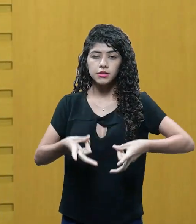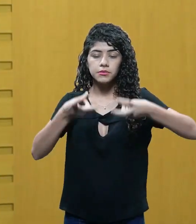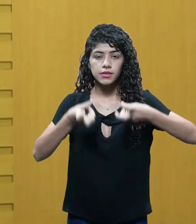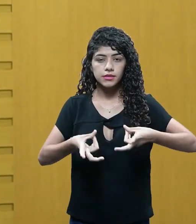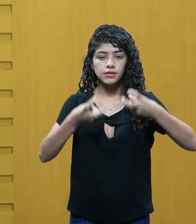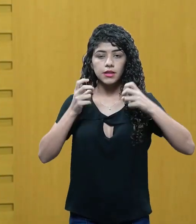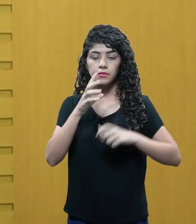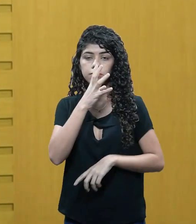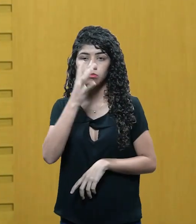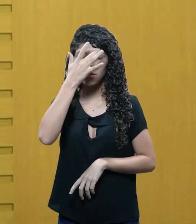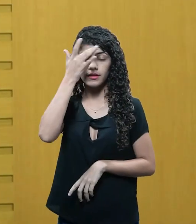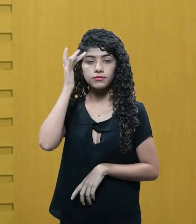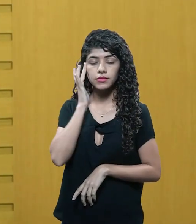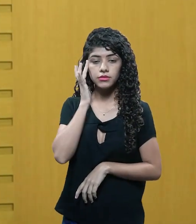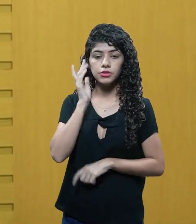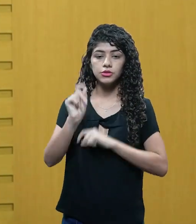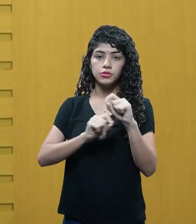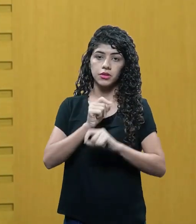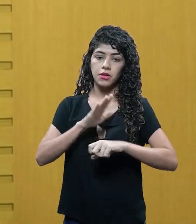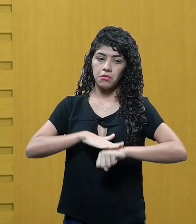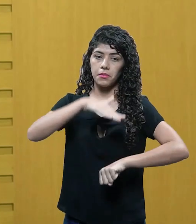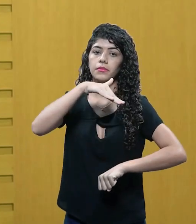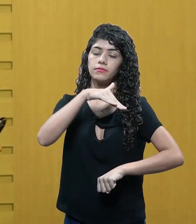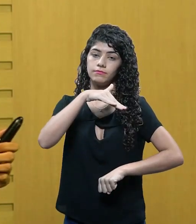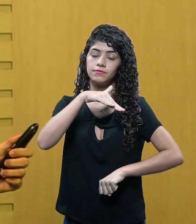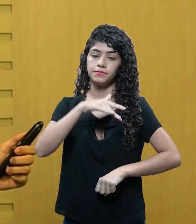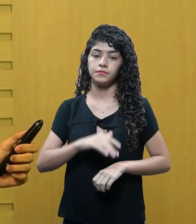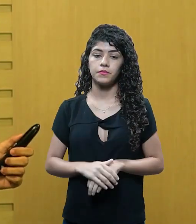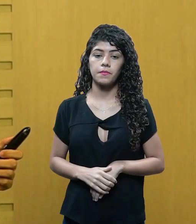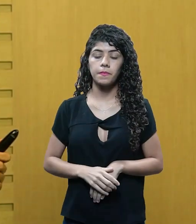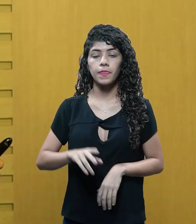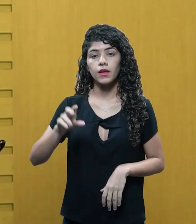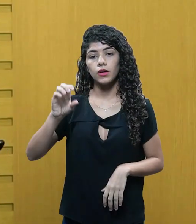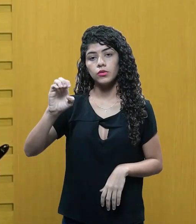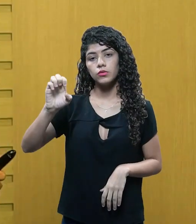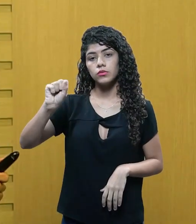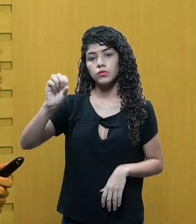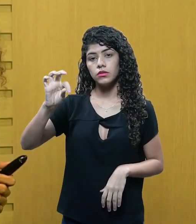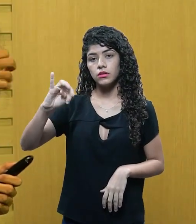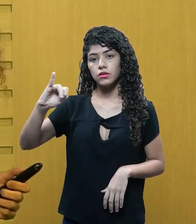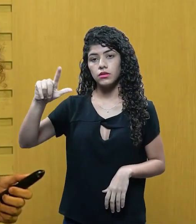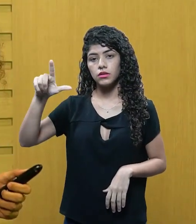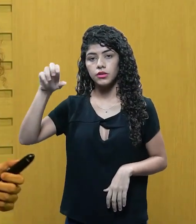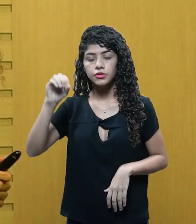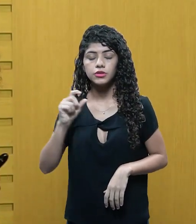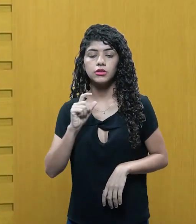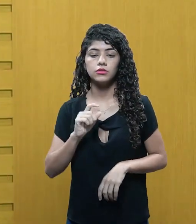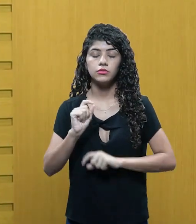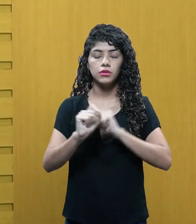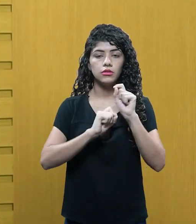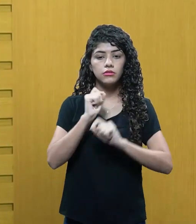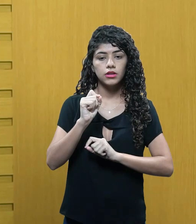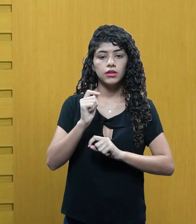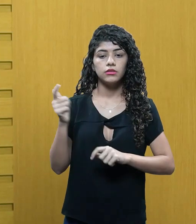a identificação de quem assiste com o que está na tela é maior. Então, o estilo, que é a última chave de